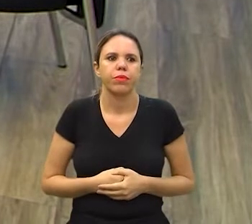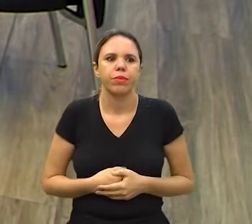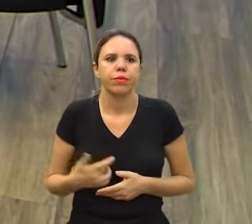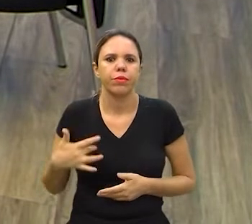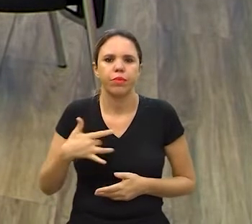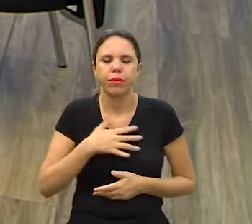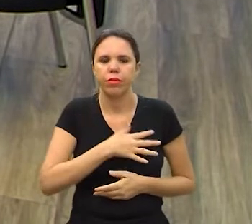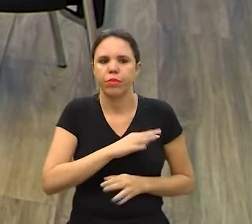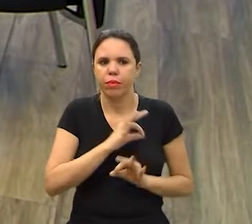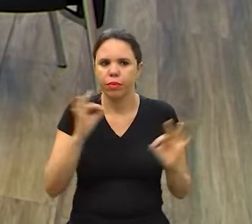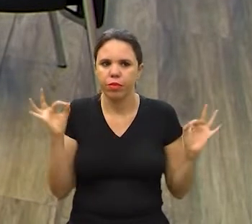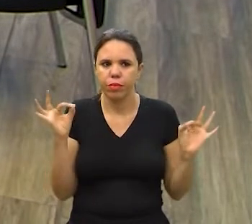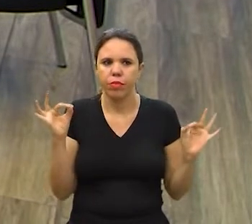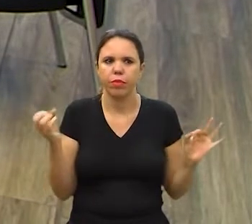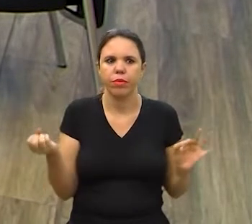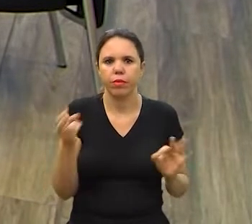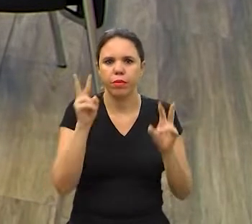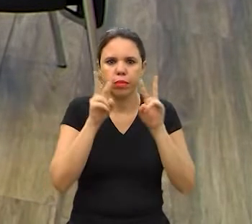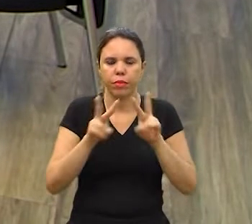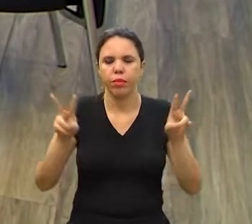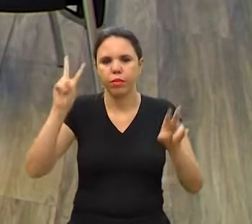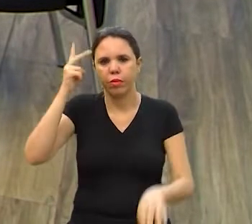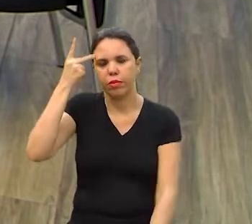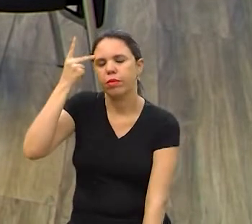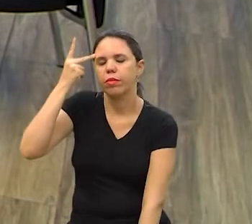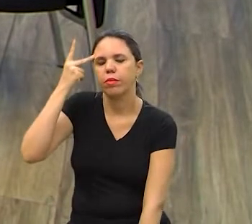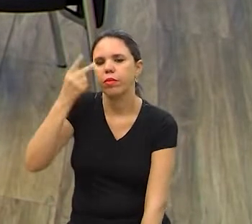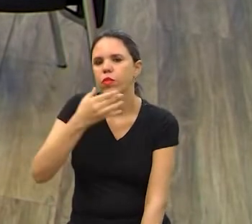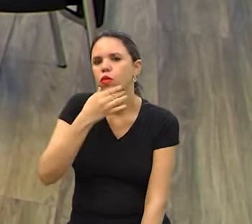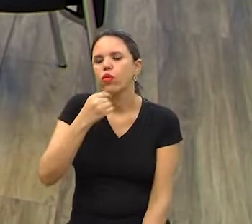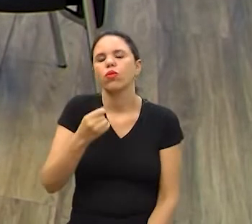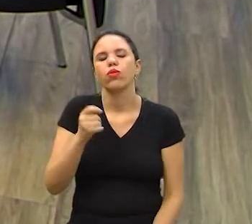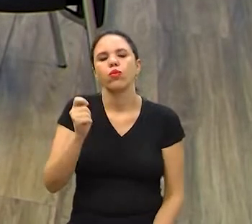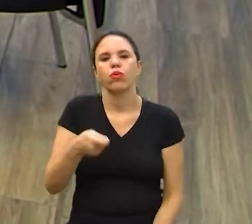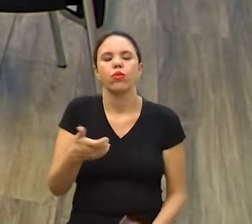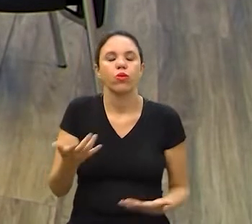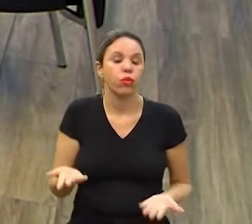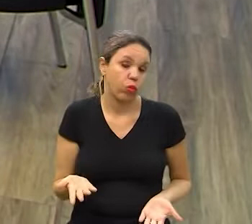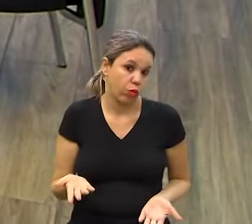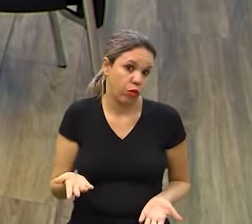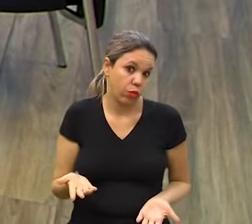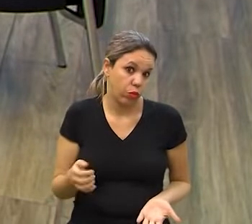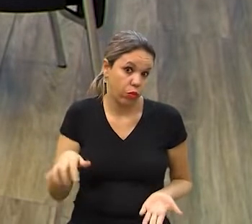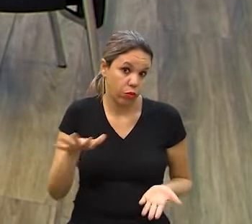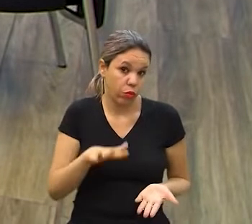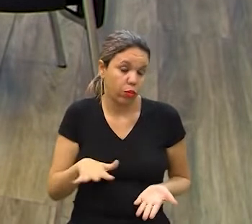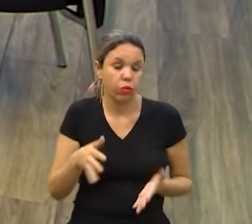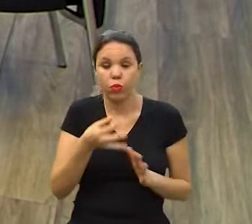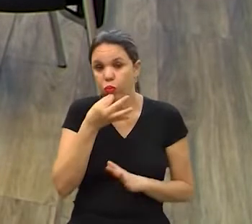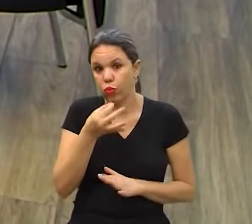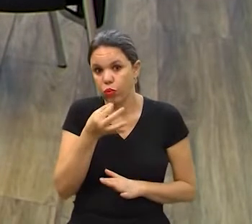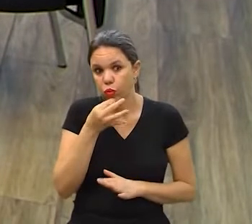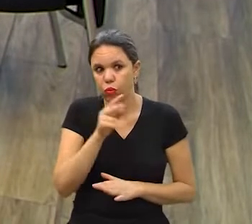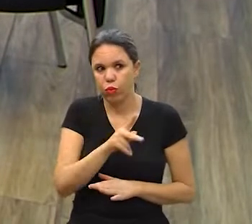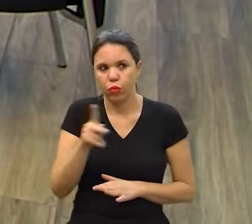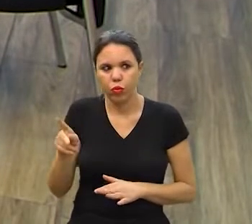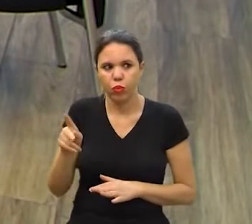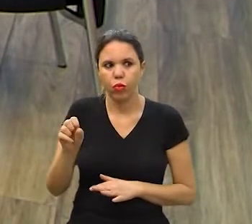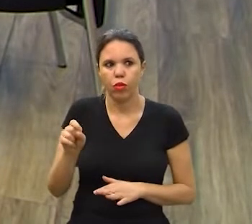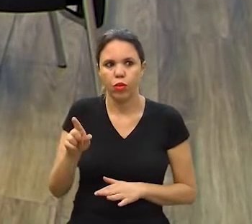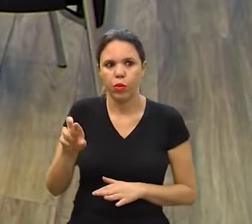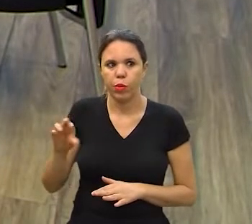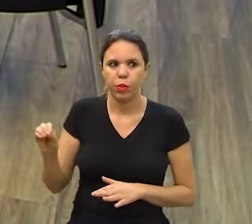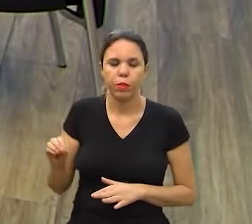com relacionamentos saudáveis e uma nova visão de masculinidade. Vereador Marcelo, e essa sugestão do